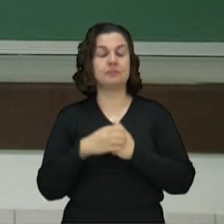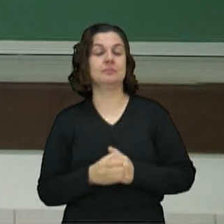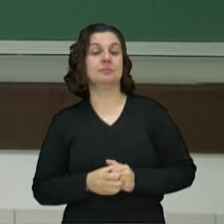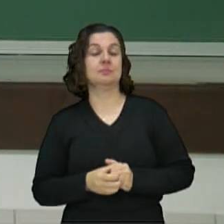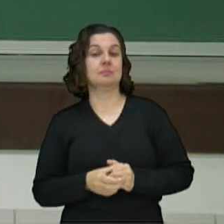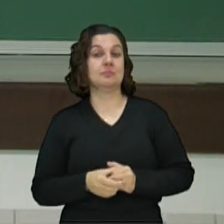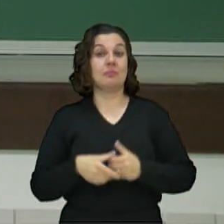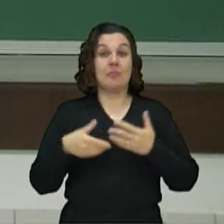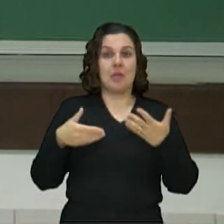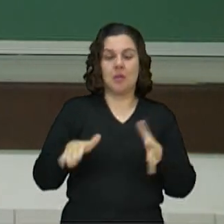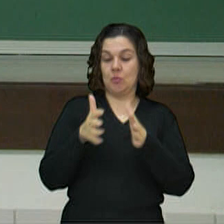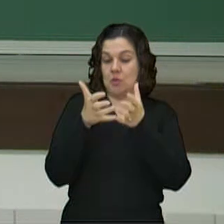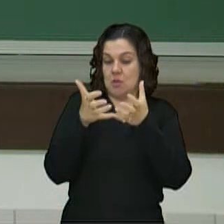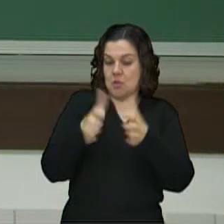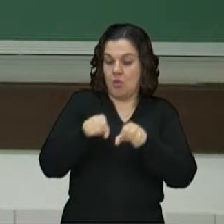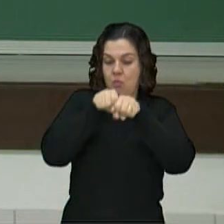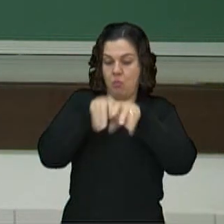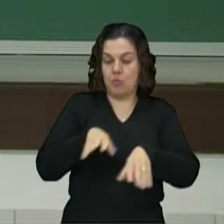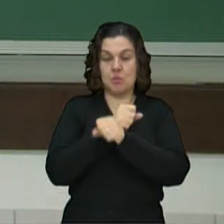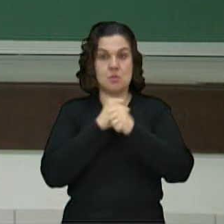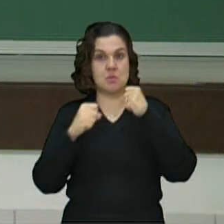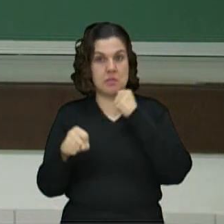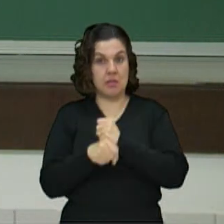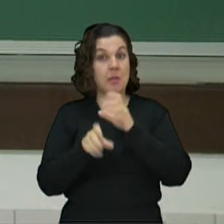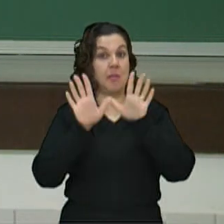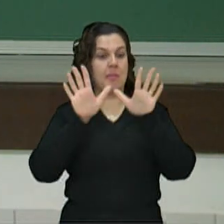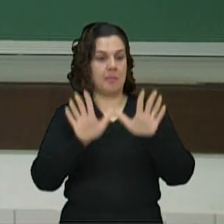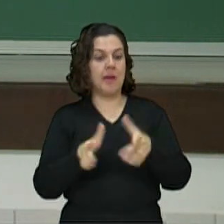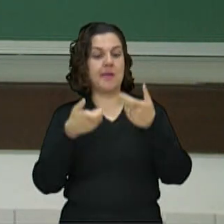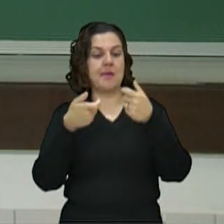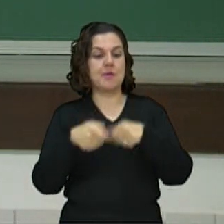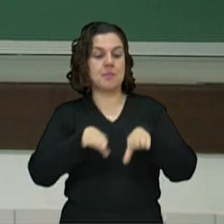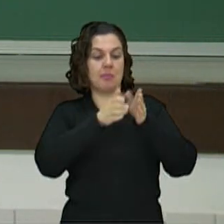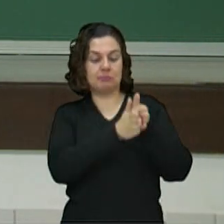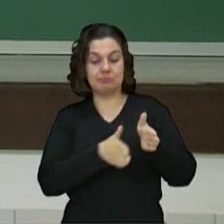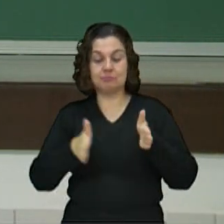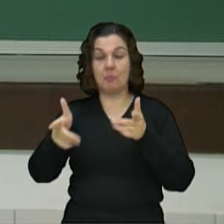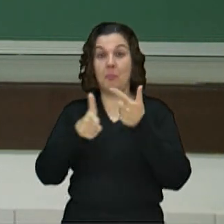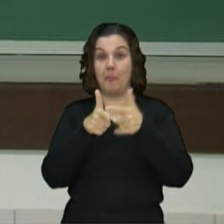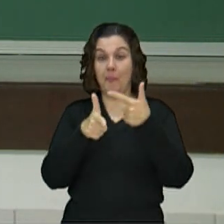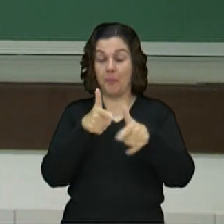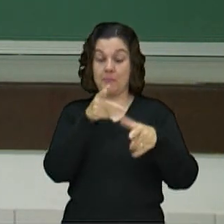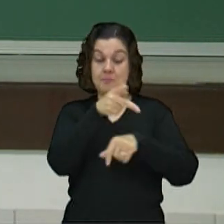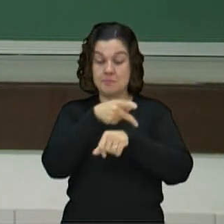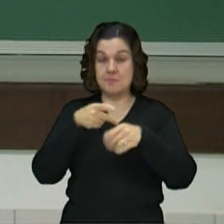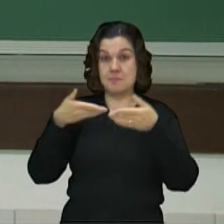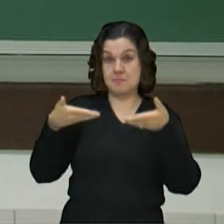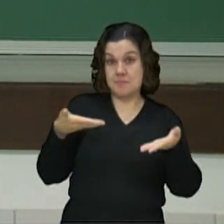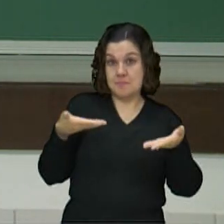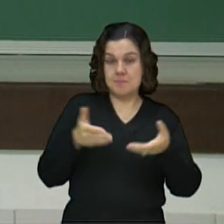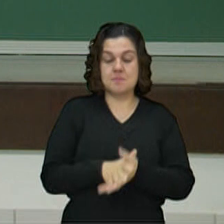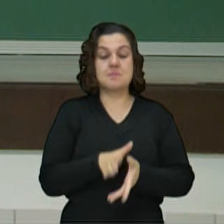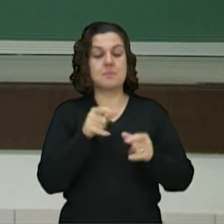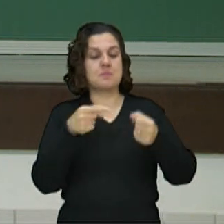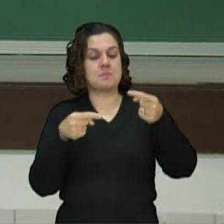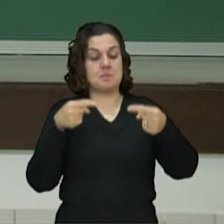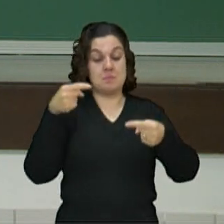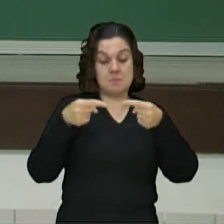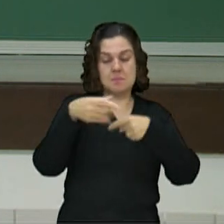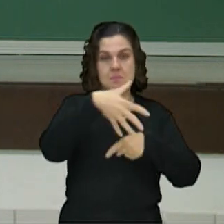para essas elites. Não queremos o avanço socialista, mas precisamos tirar o país dessa situação. Então, esses